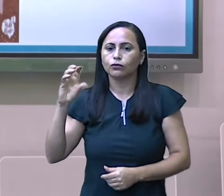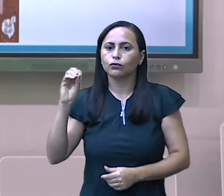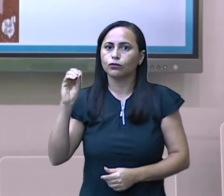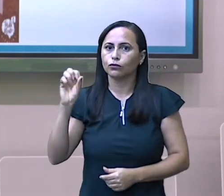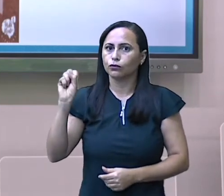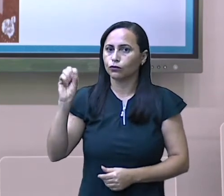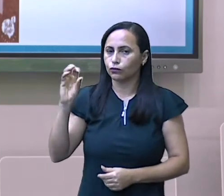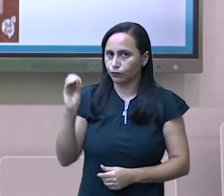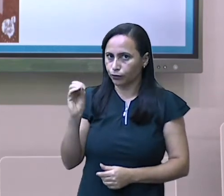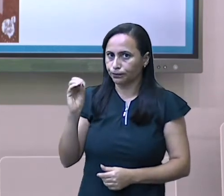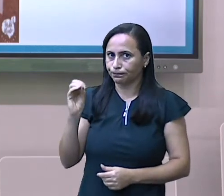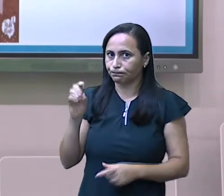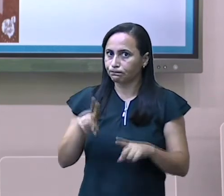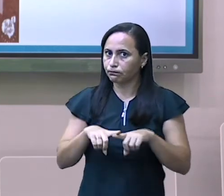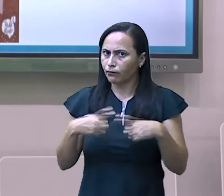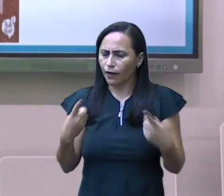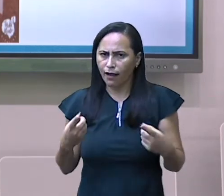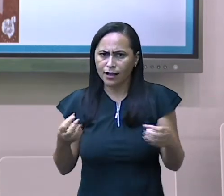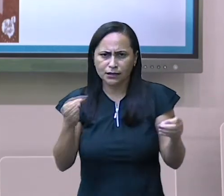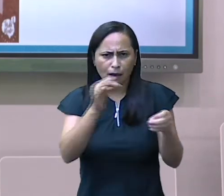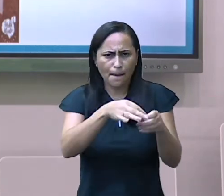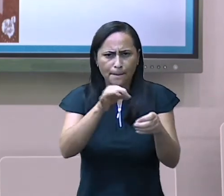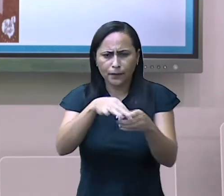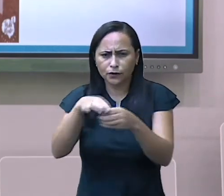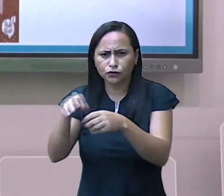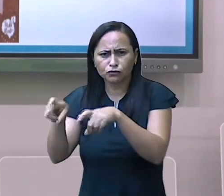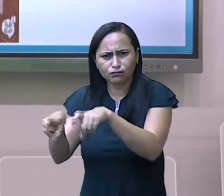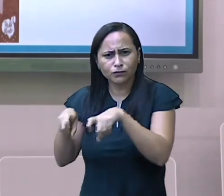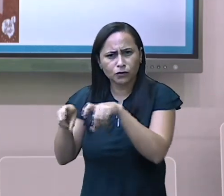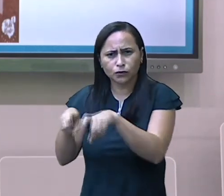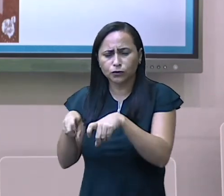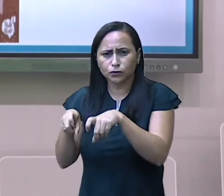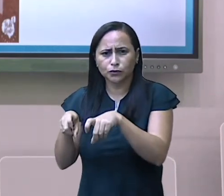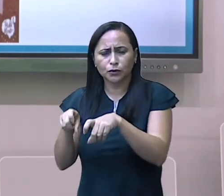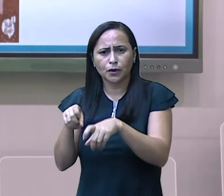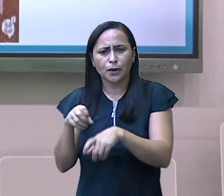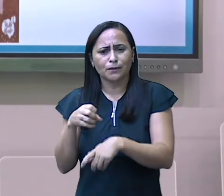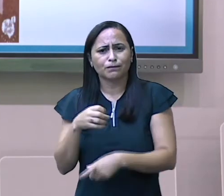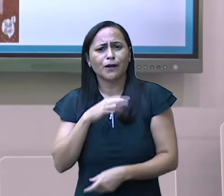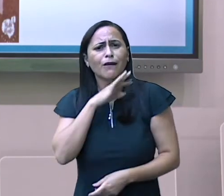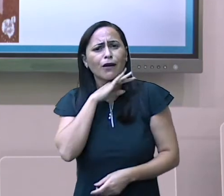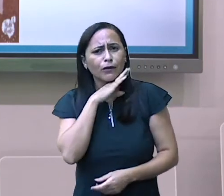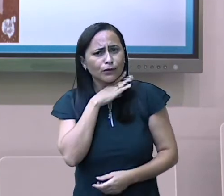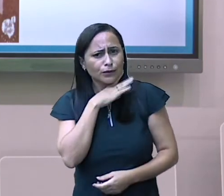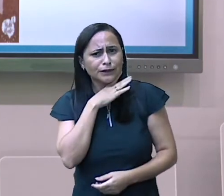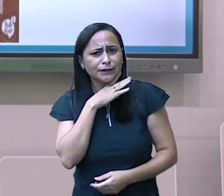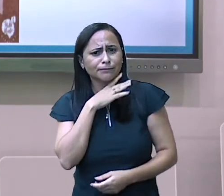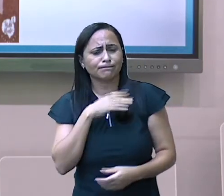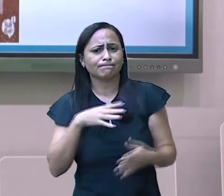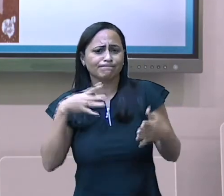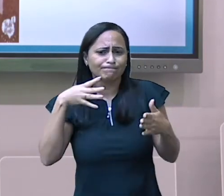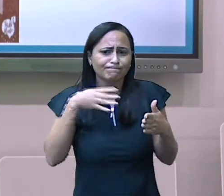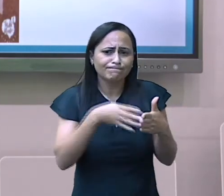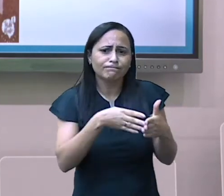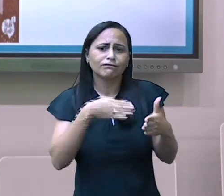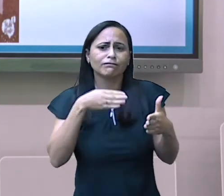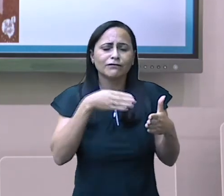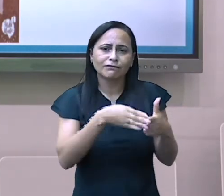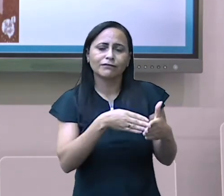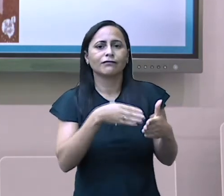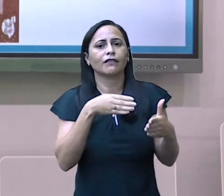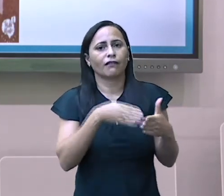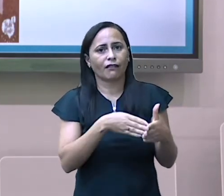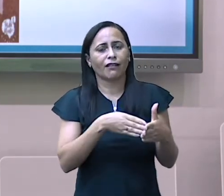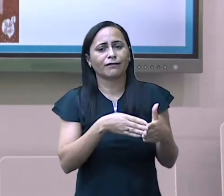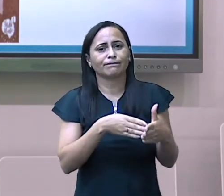né? Ele não é bom. Por quê? Porque ele é hipermeável. A água ela não consegue penetrar, né? E